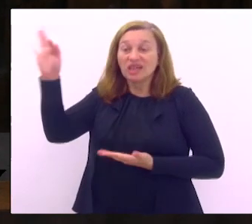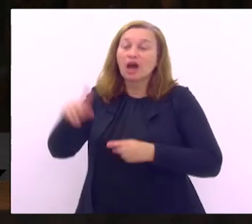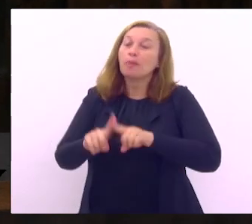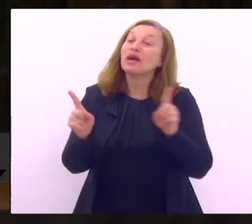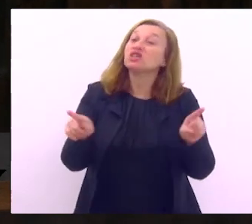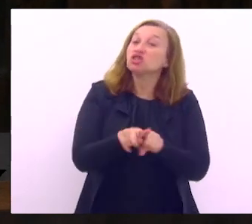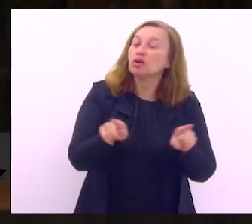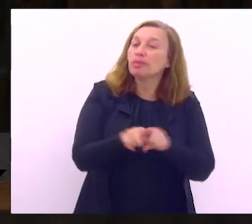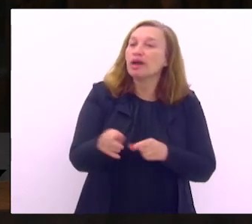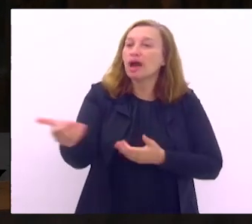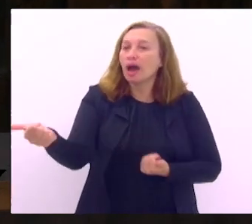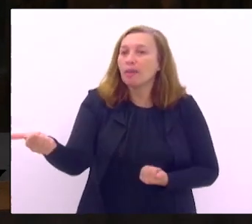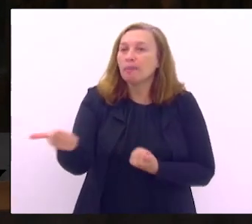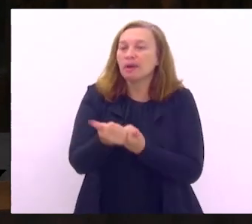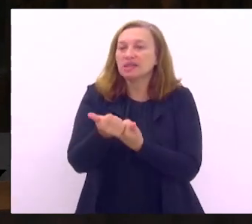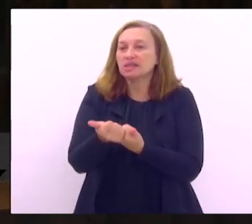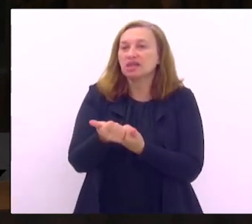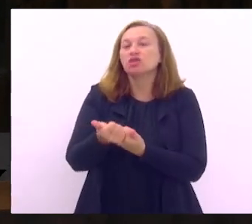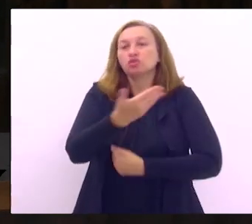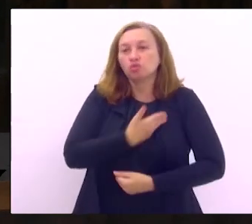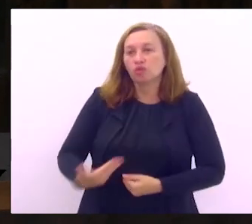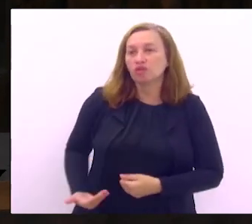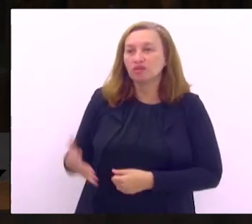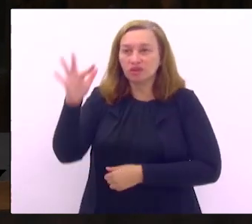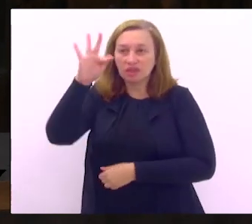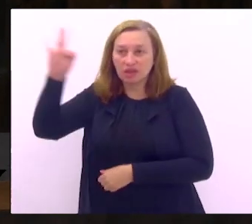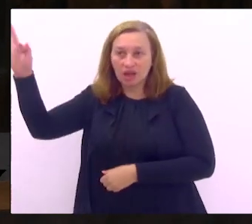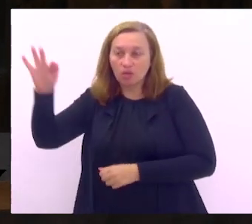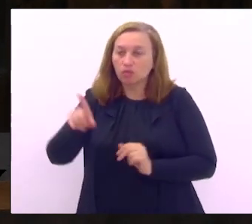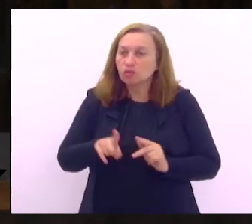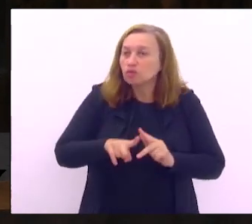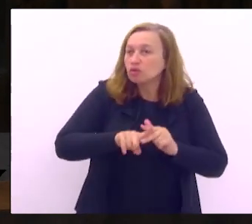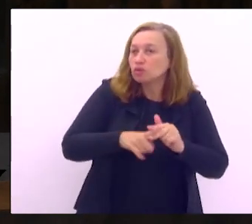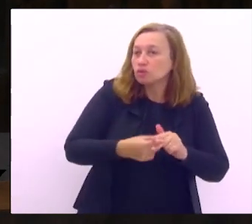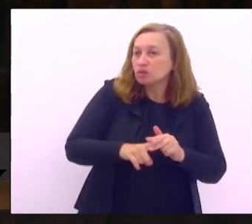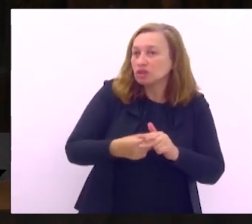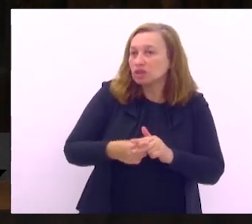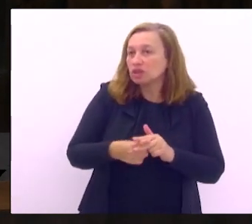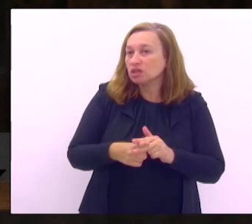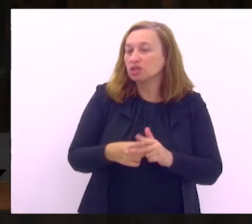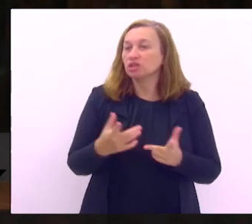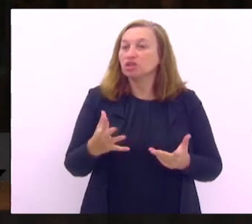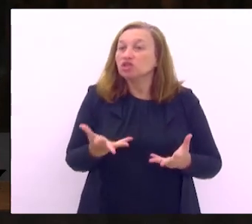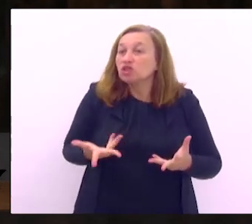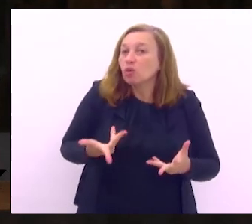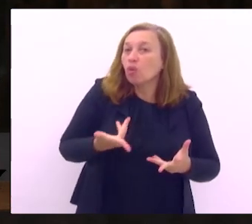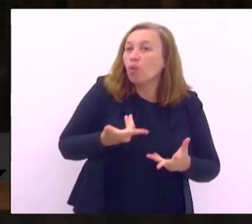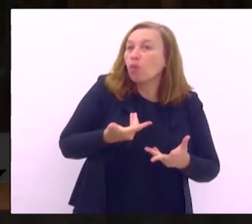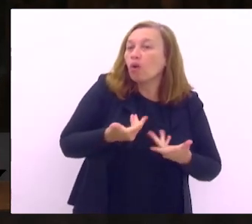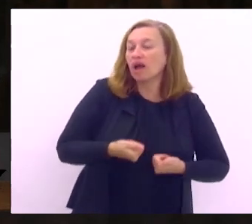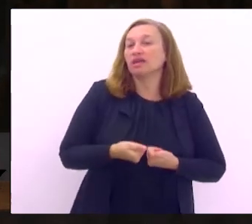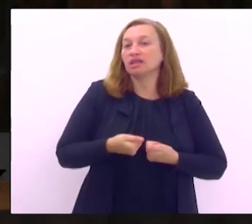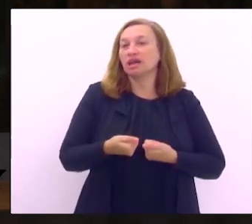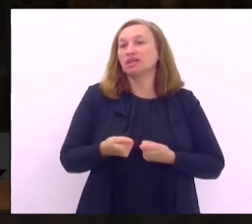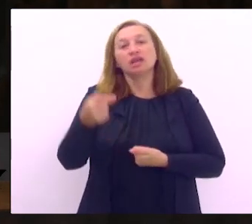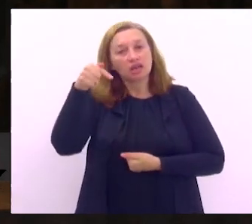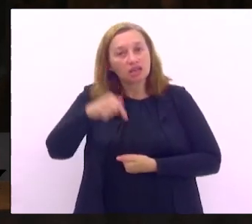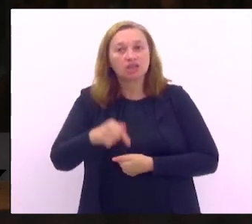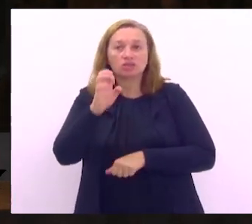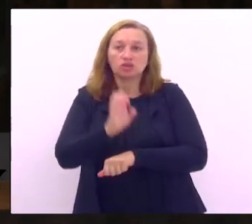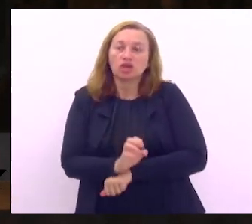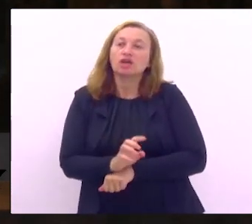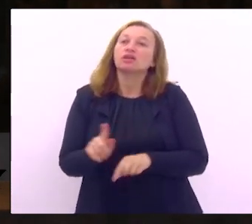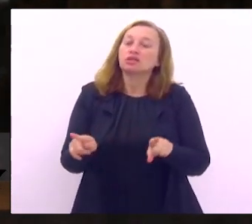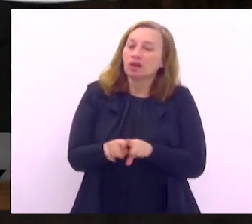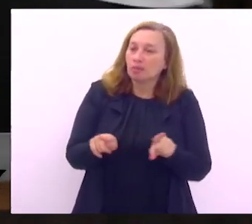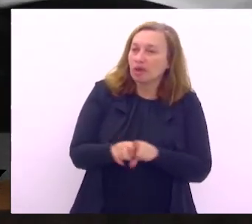a parceria do governo federal na manutenção de excelência aqui no nosso Estado, assim como a